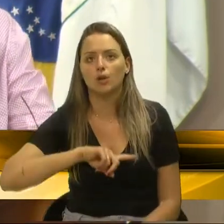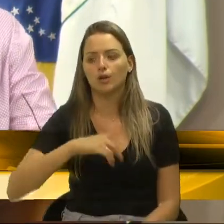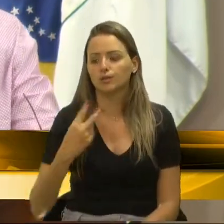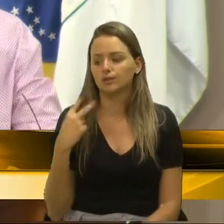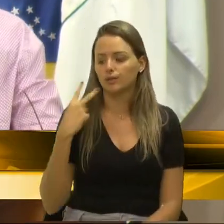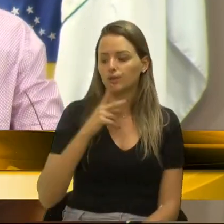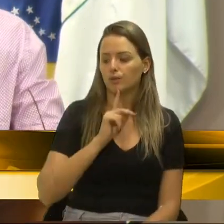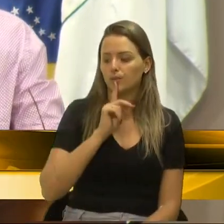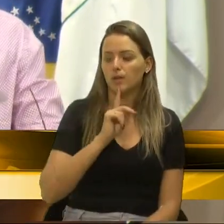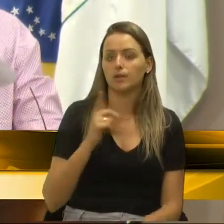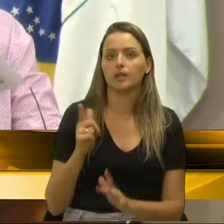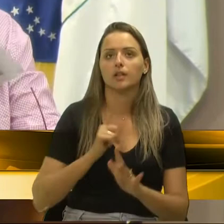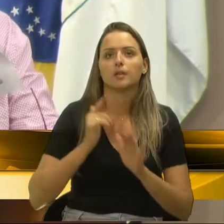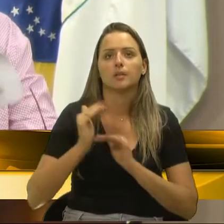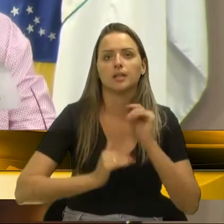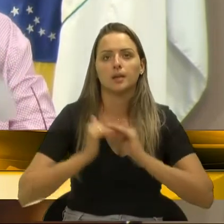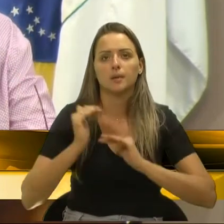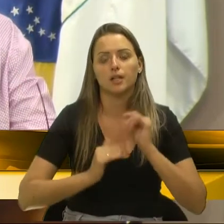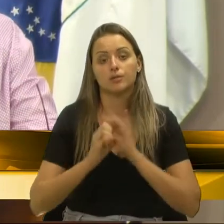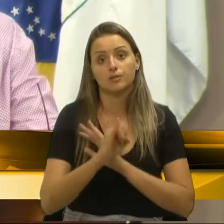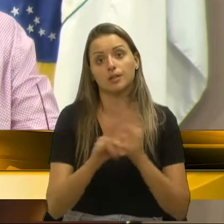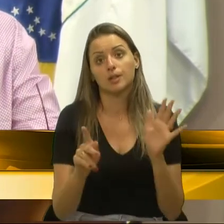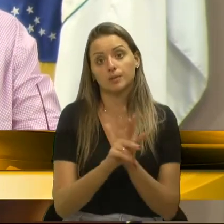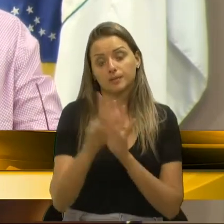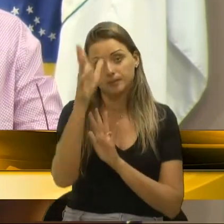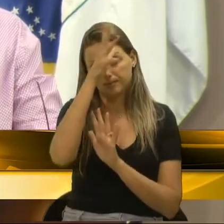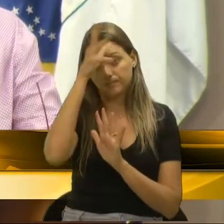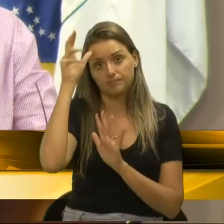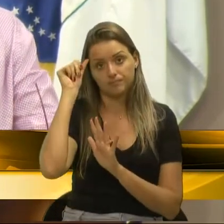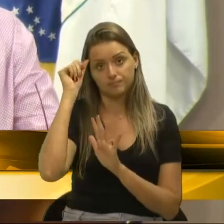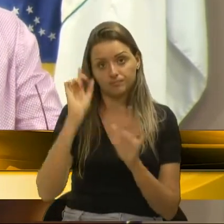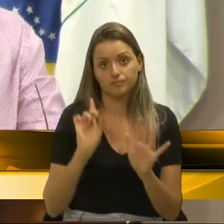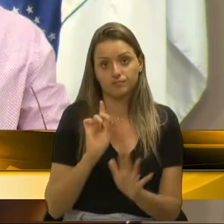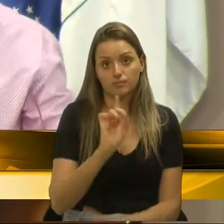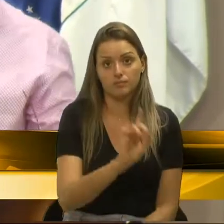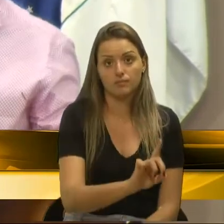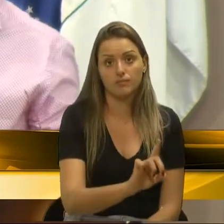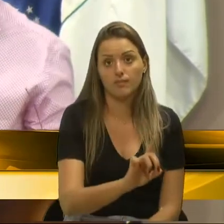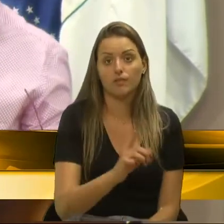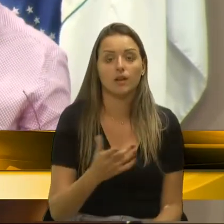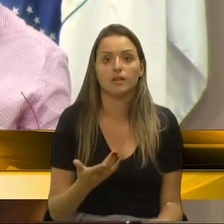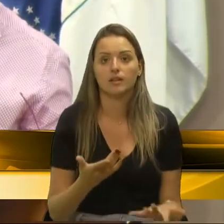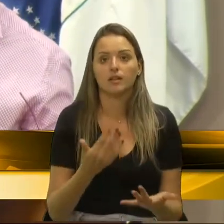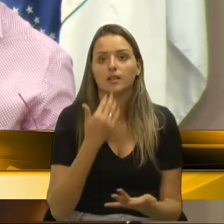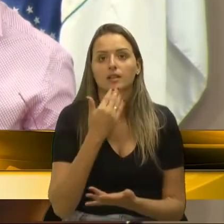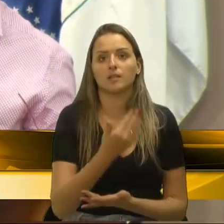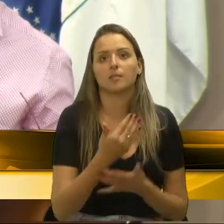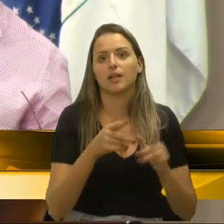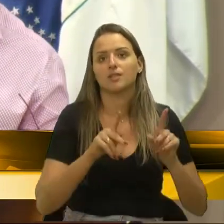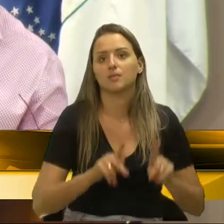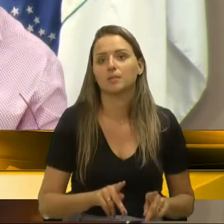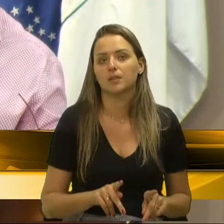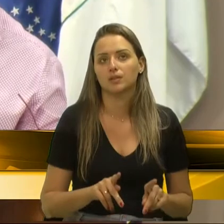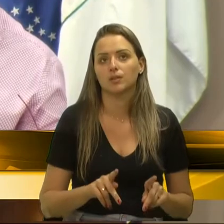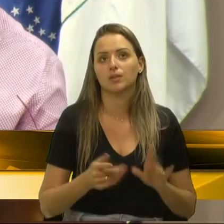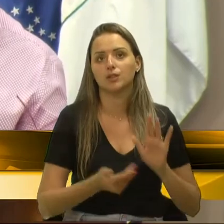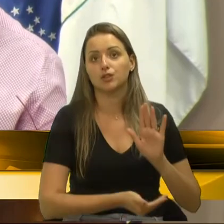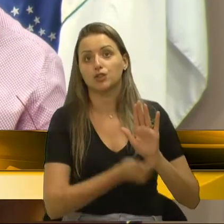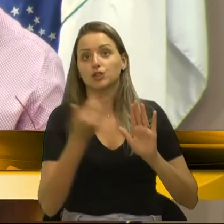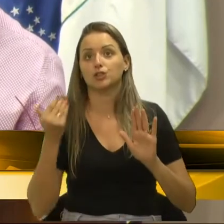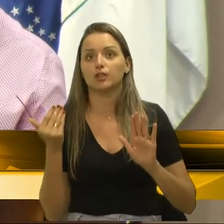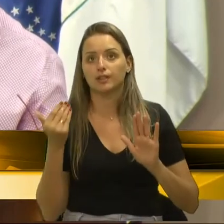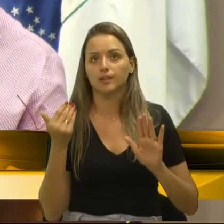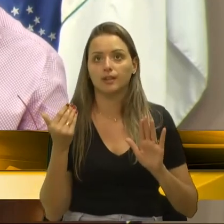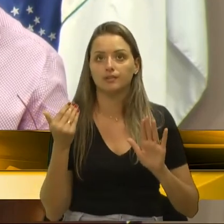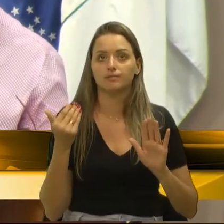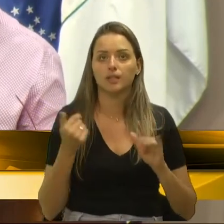para colocar em prática, se o ente público vai lá e simplesmente pede para o morador, tira esses dois fios de arame,